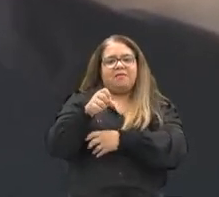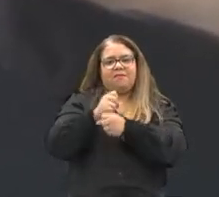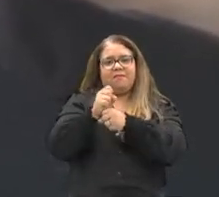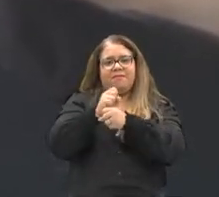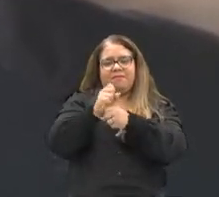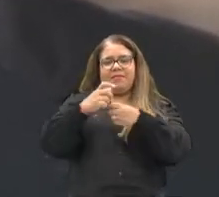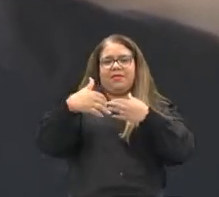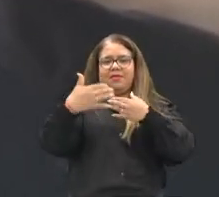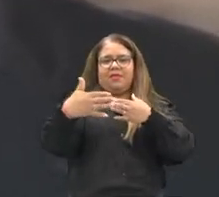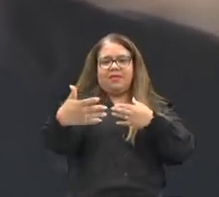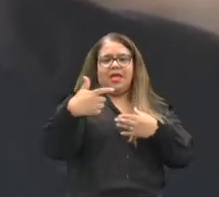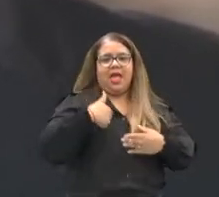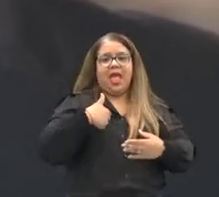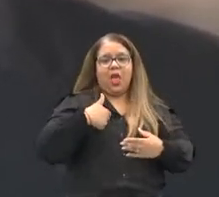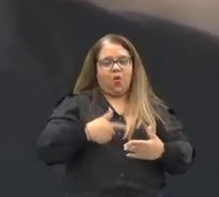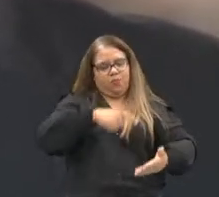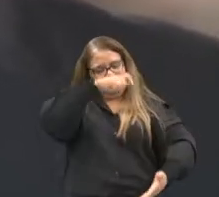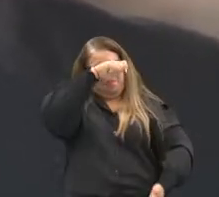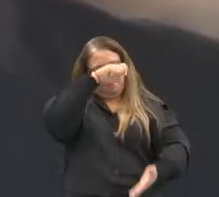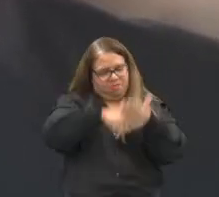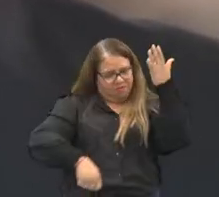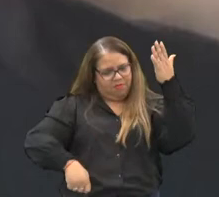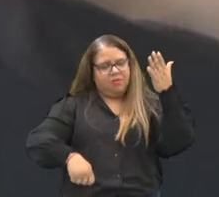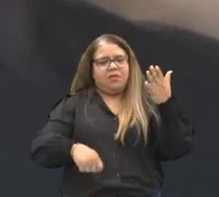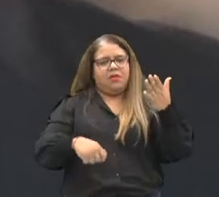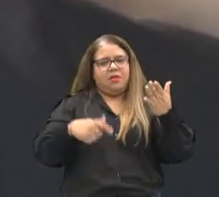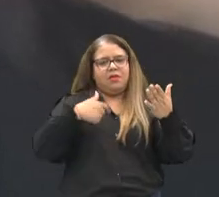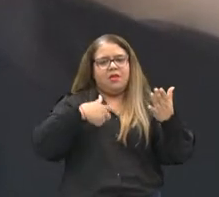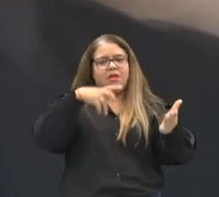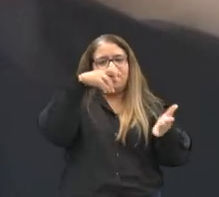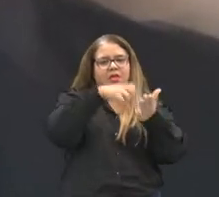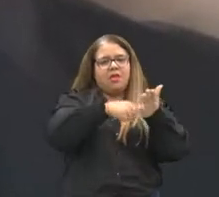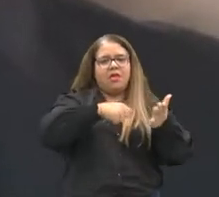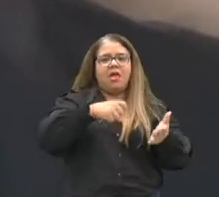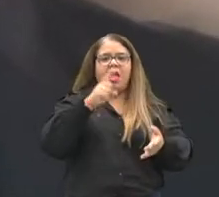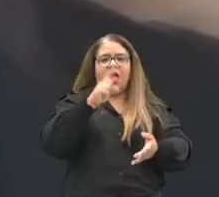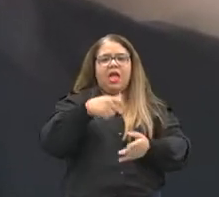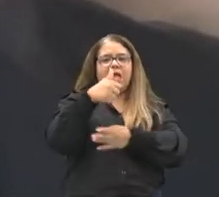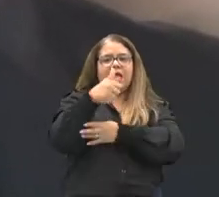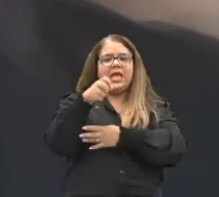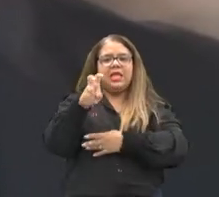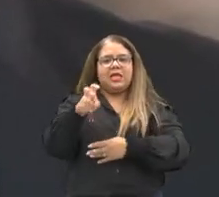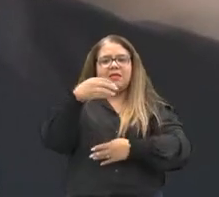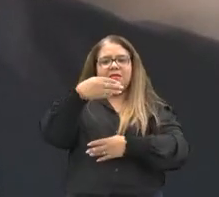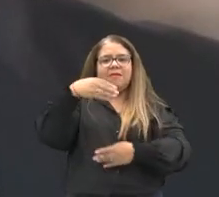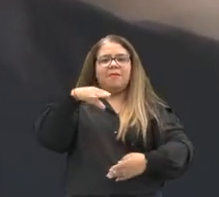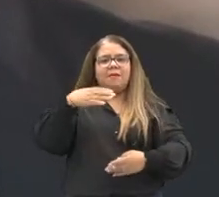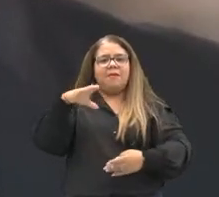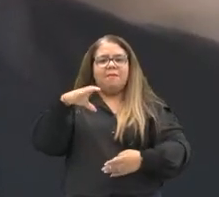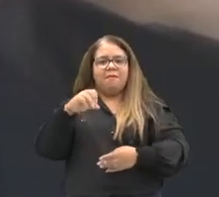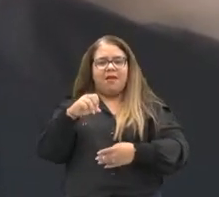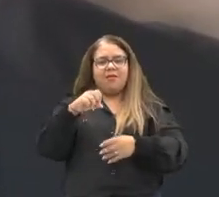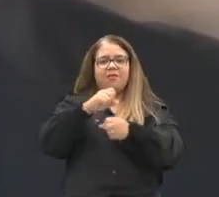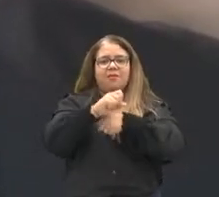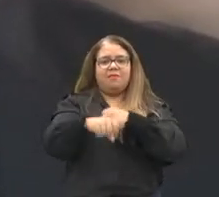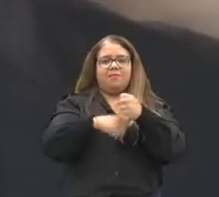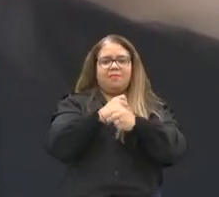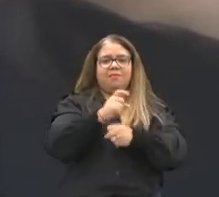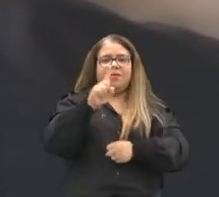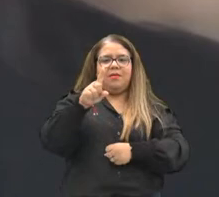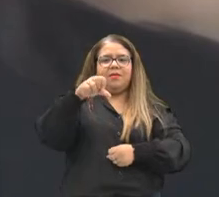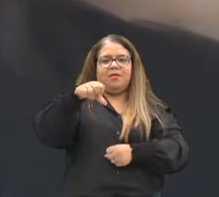eu estava assinando o meu termo de posse, no dia 15 de março de 1983, como